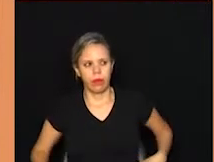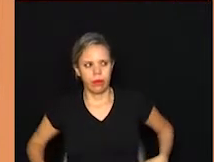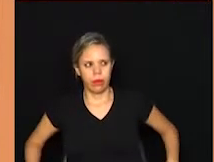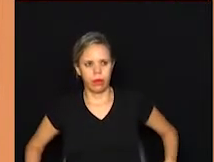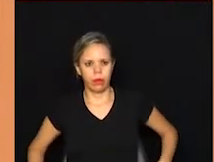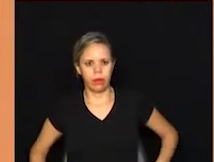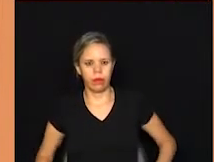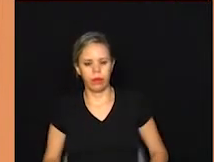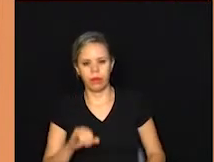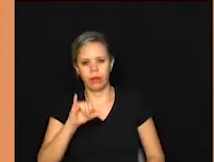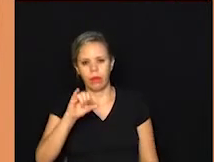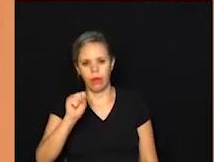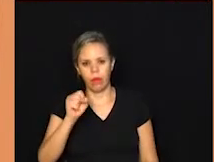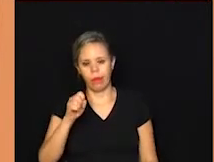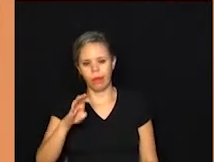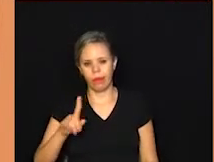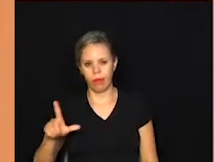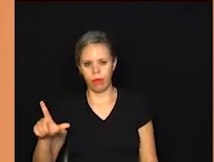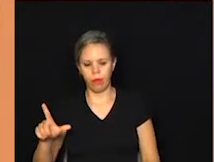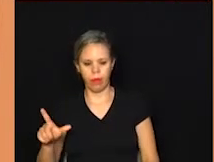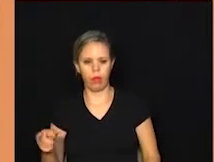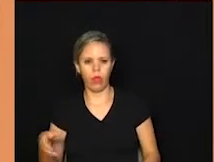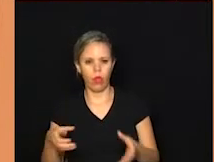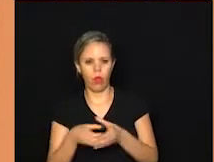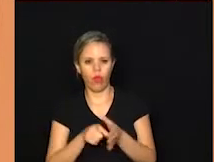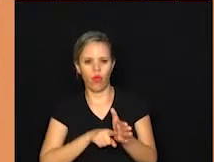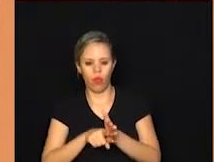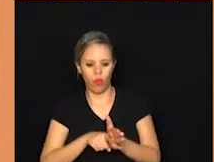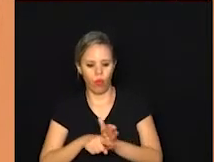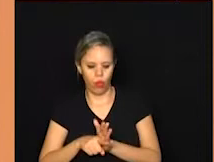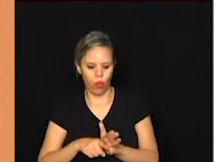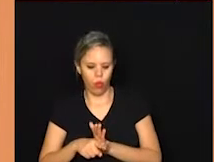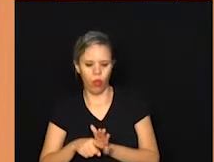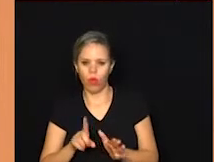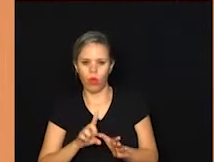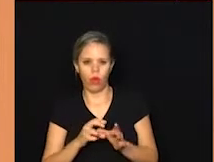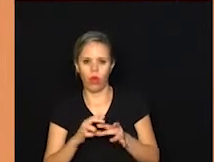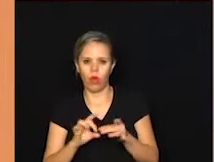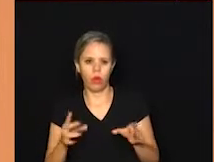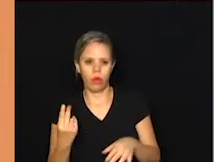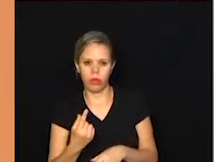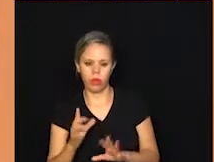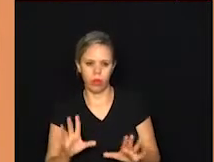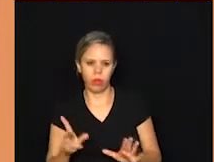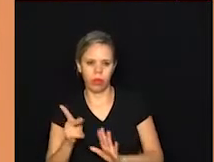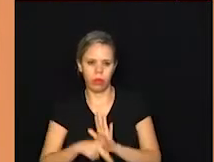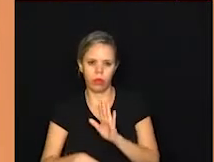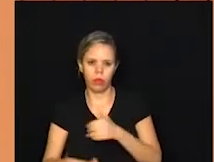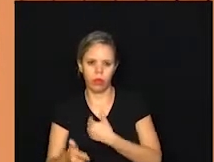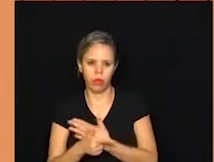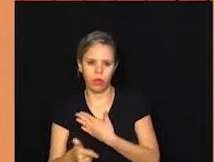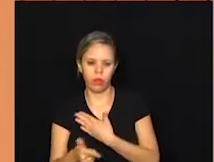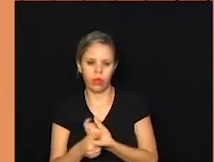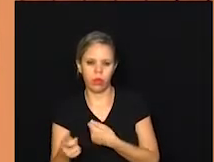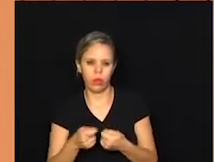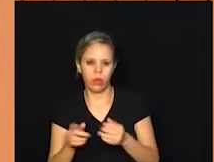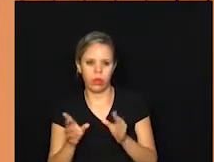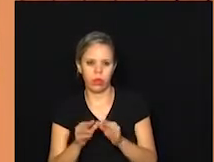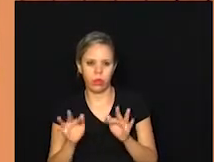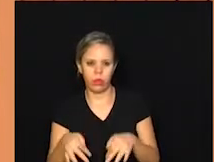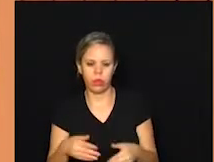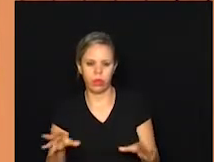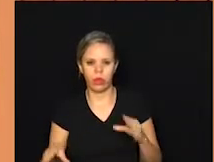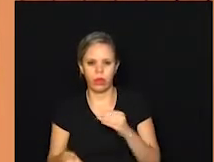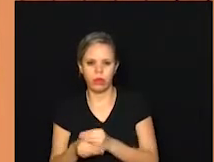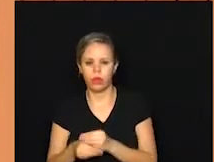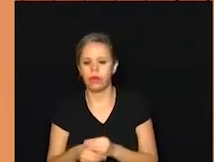A Isabel, né? Uma comissão faz estudos, não delibera sozinha. O plano tem esse papel de controle final. Só